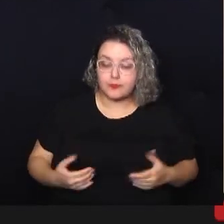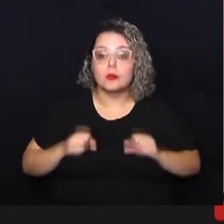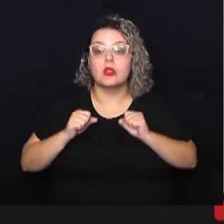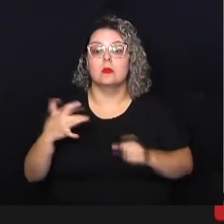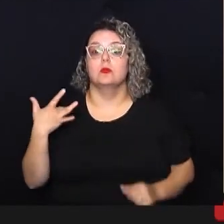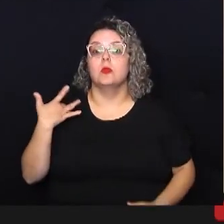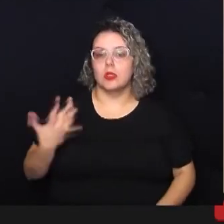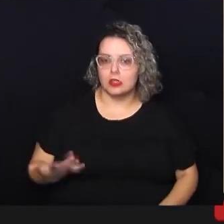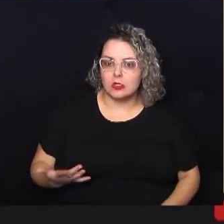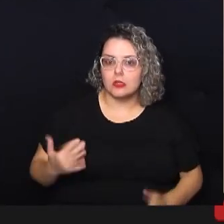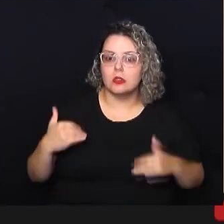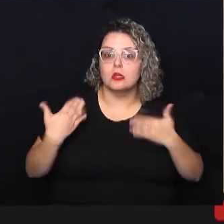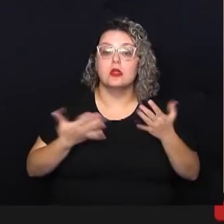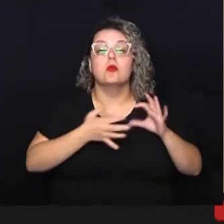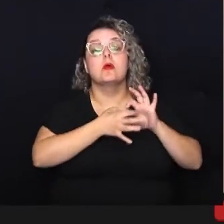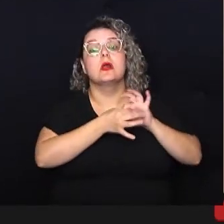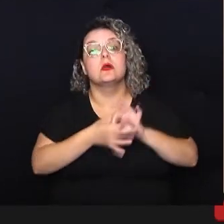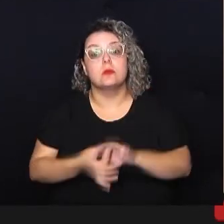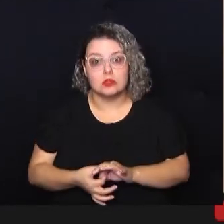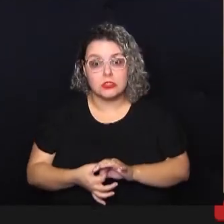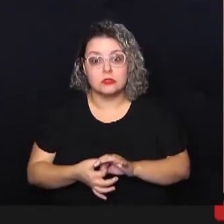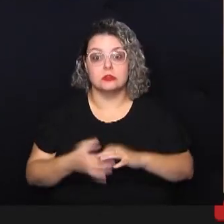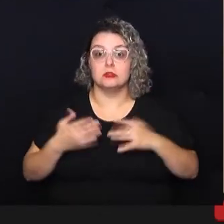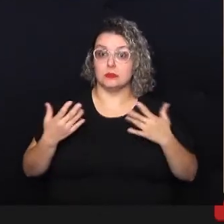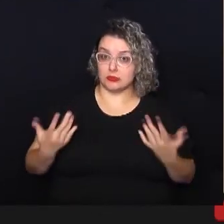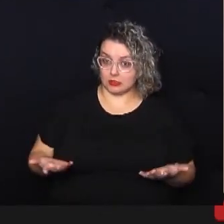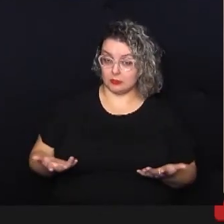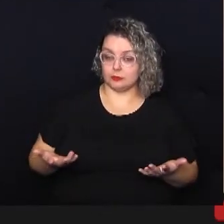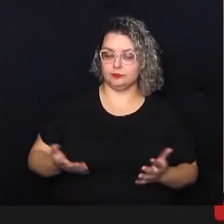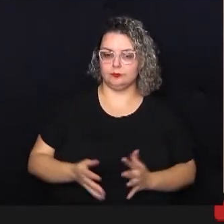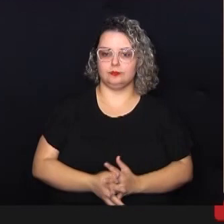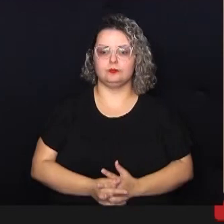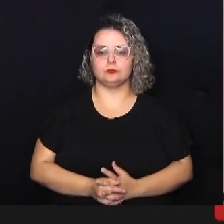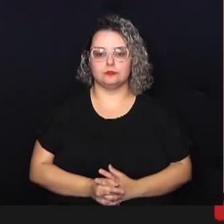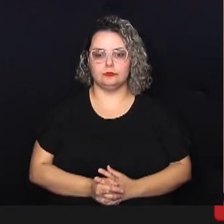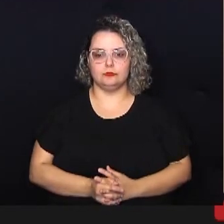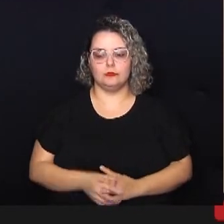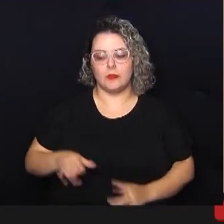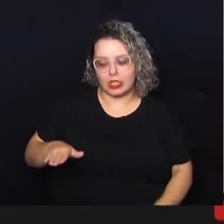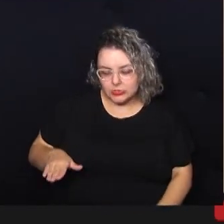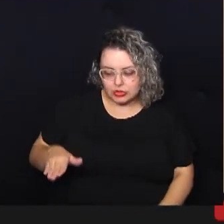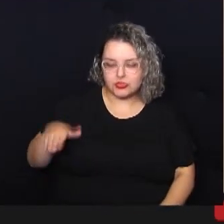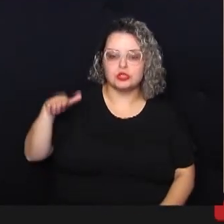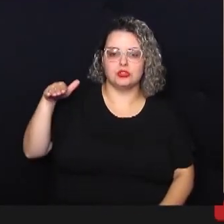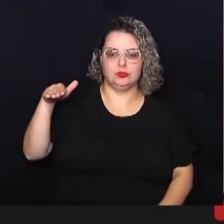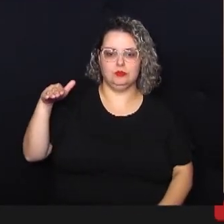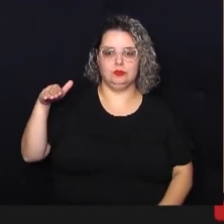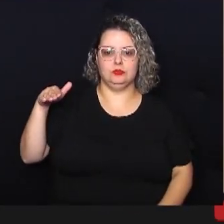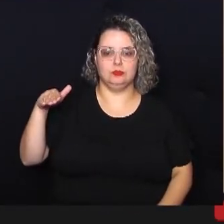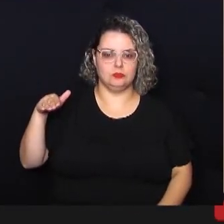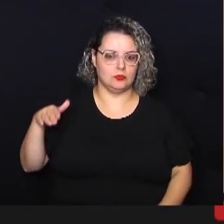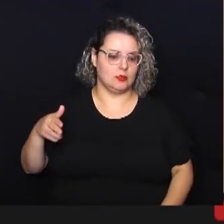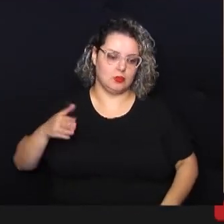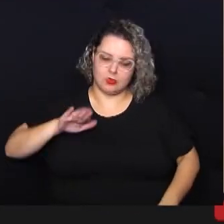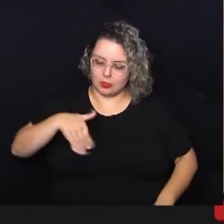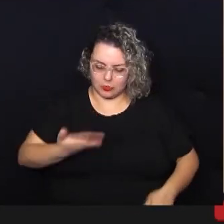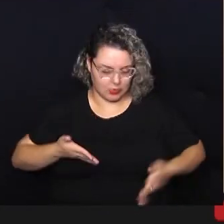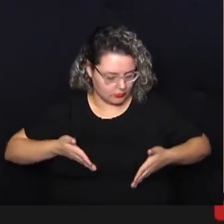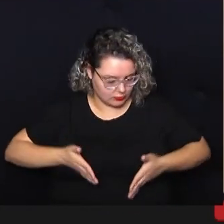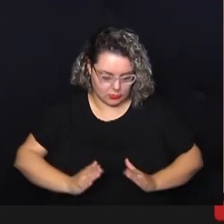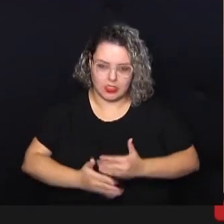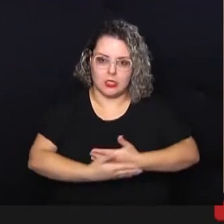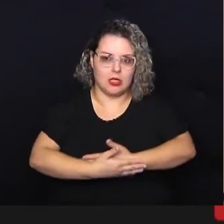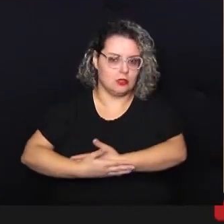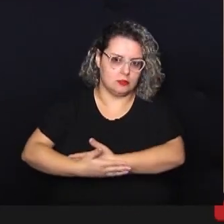tocadas em quais contextos, né? Então, assim, de pequenininho, né? Desde que nasce, a hora que você está